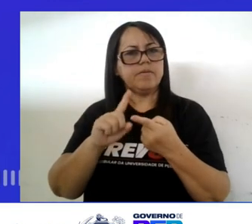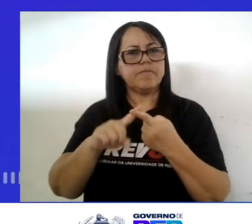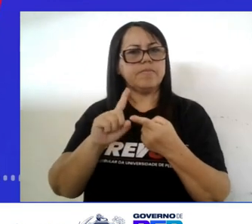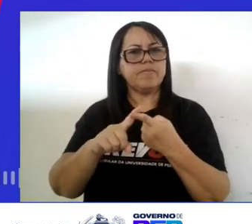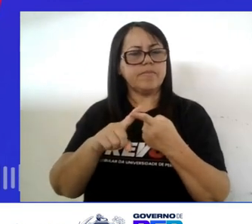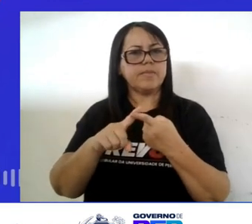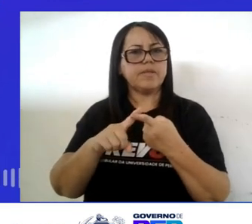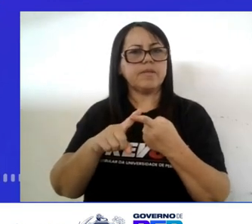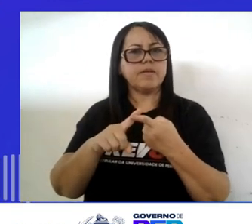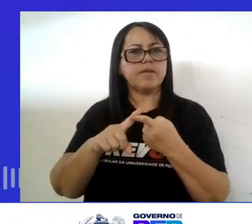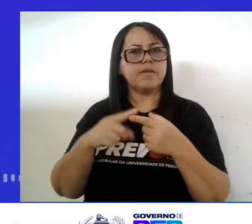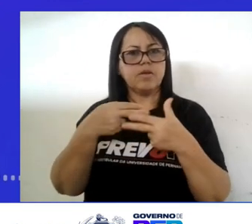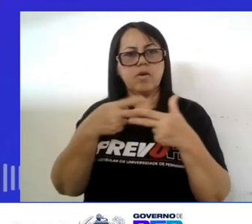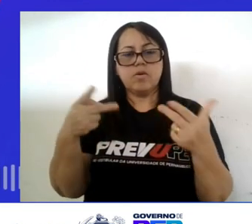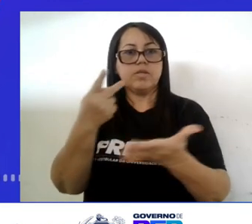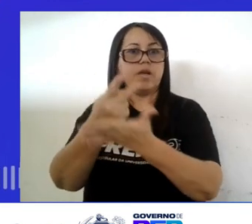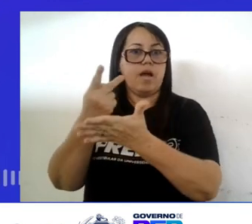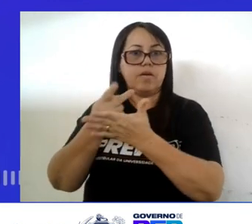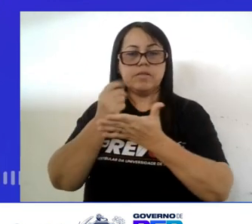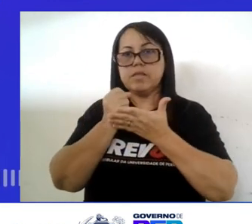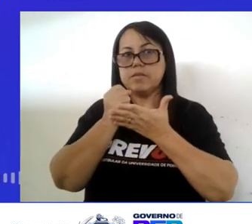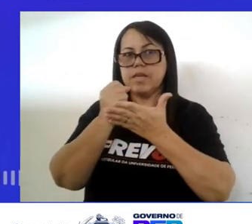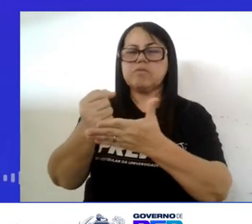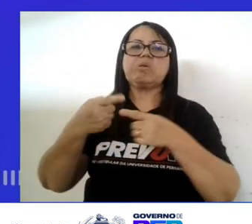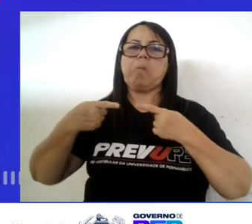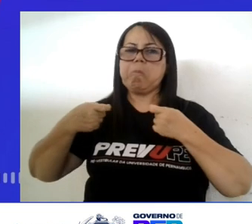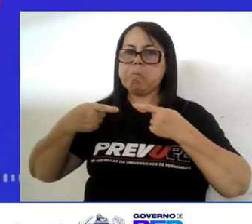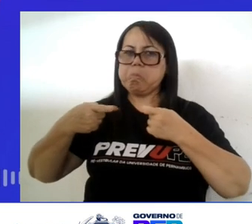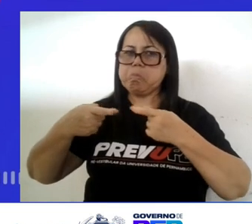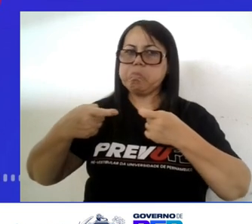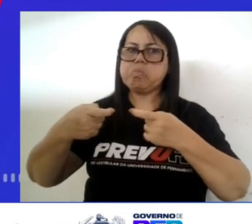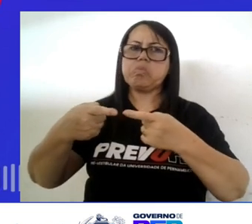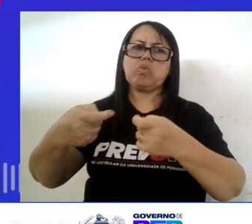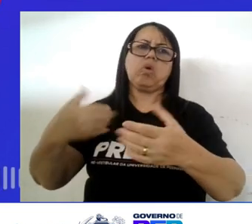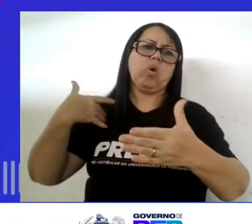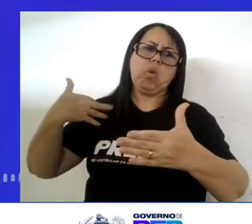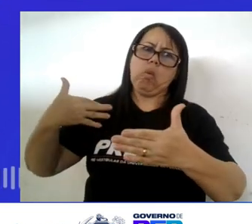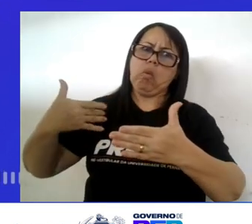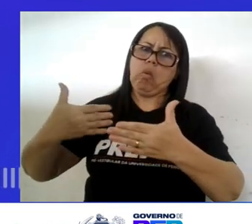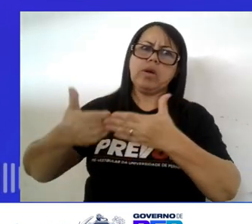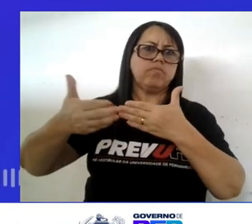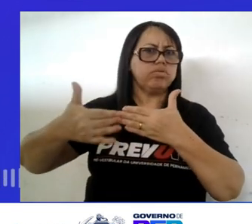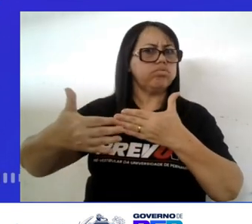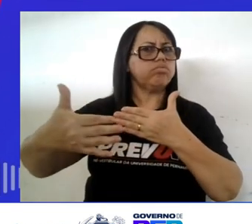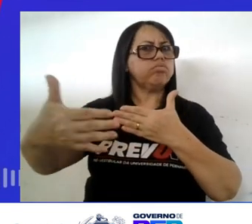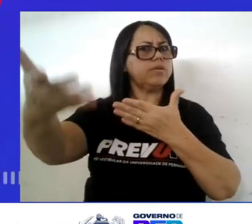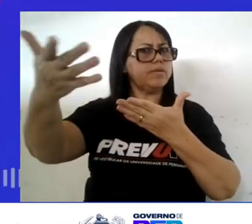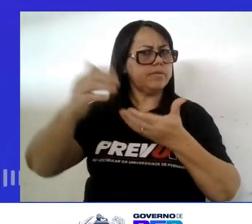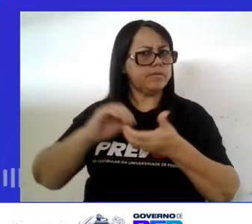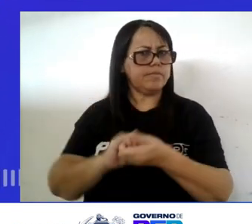são fatores que ajudam nesse conflito que se perpetua até hoje o